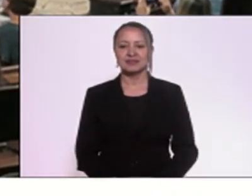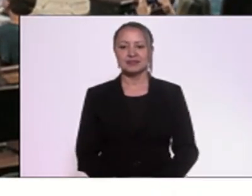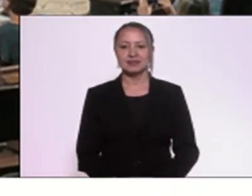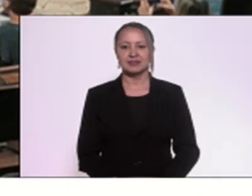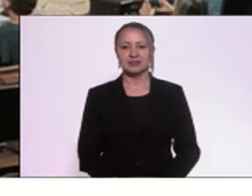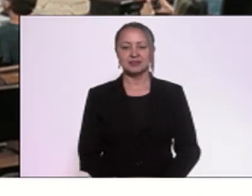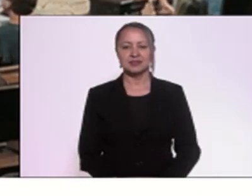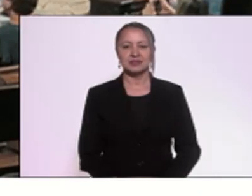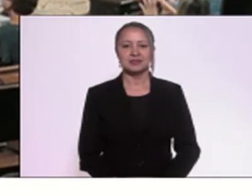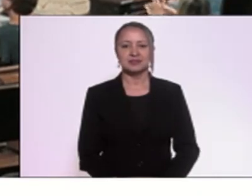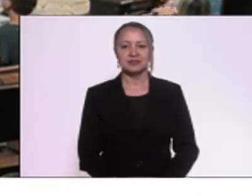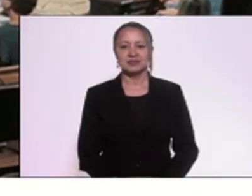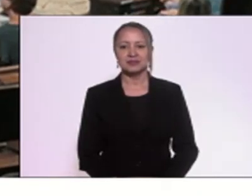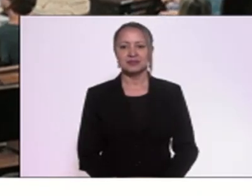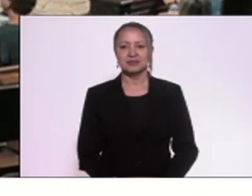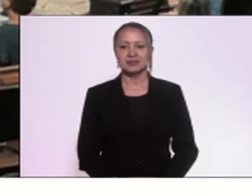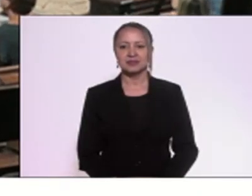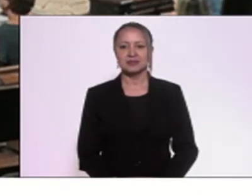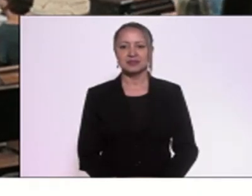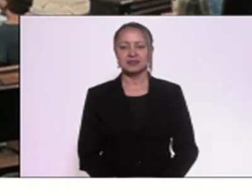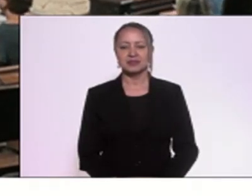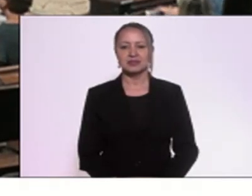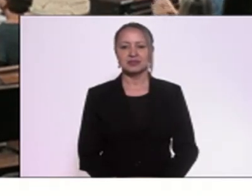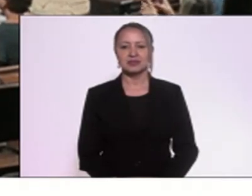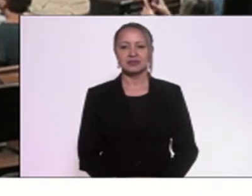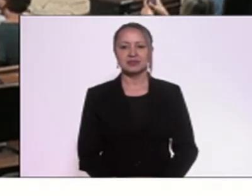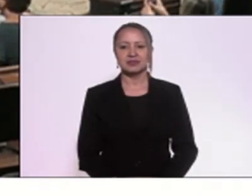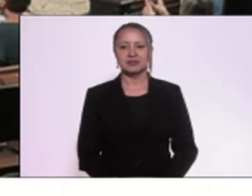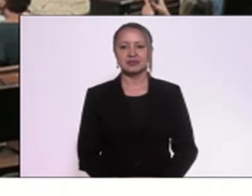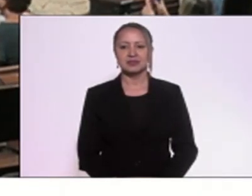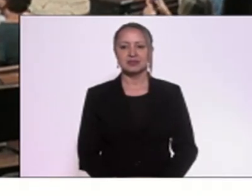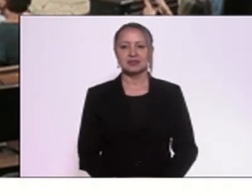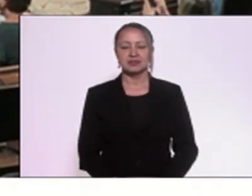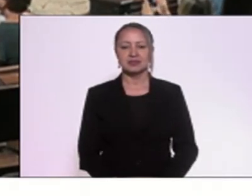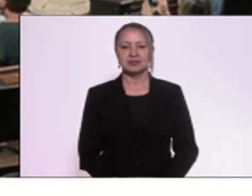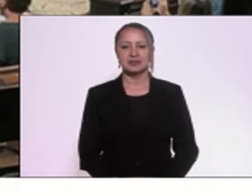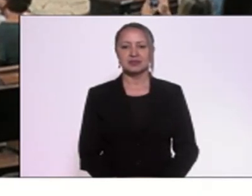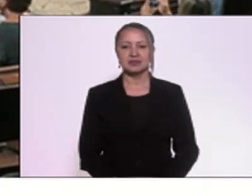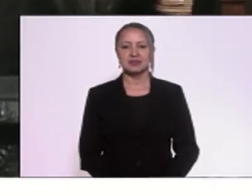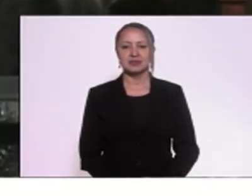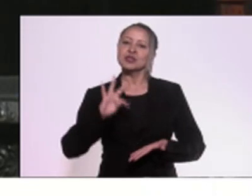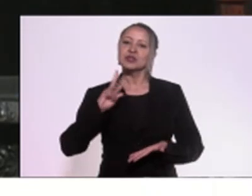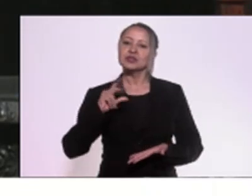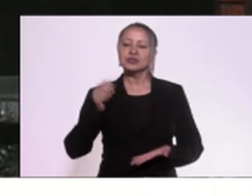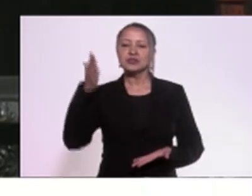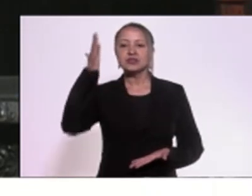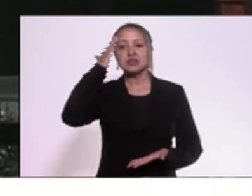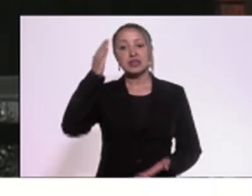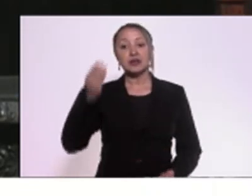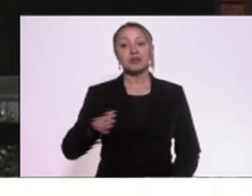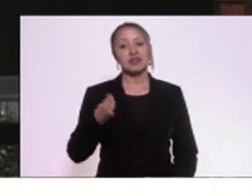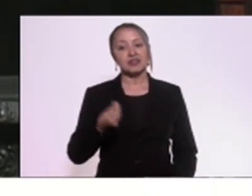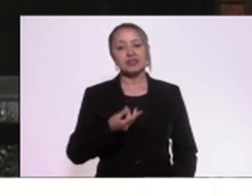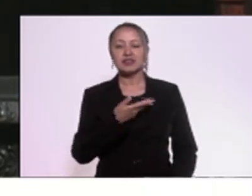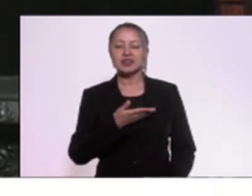ou para o talento dos dois, né? Então, um aplauso ao talento dos dois. Muito obrigado pelo carinho.